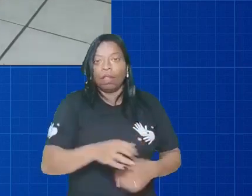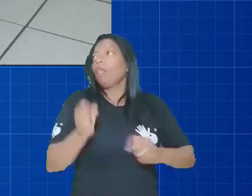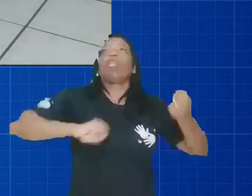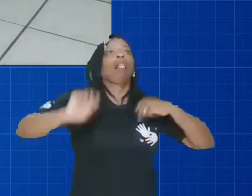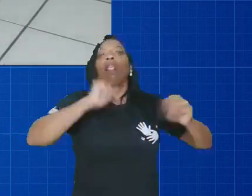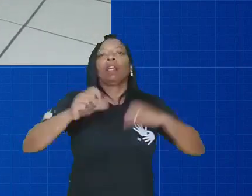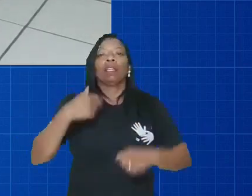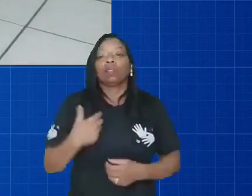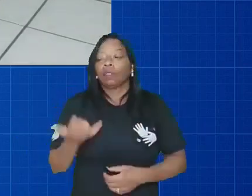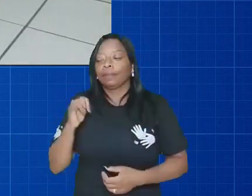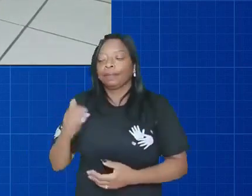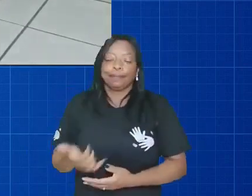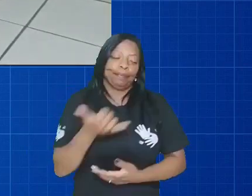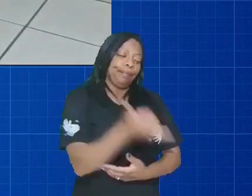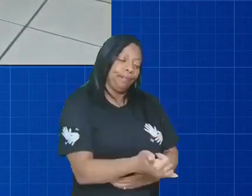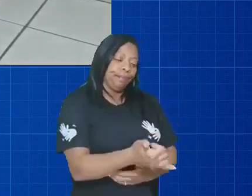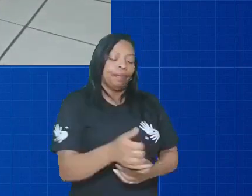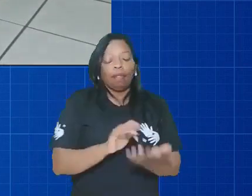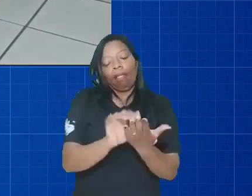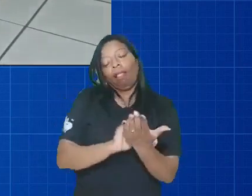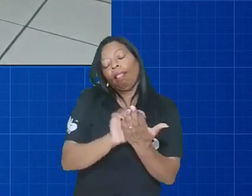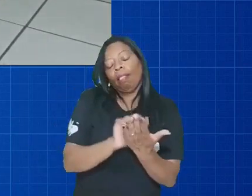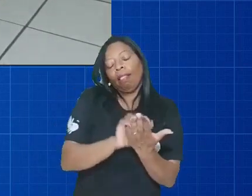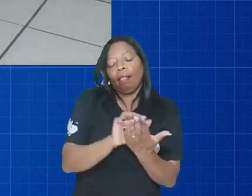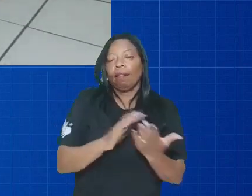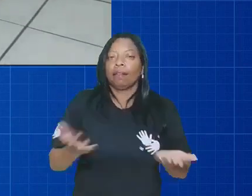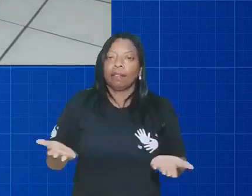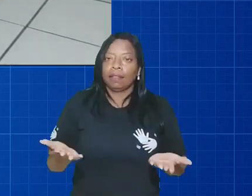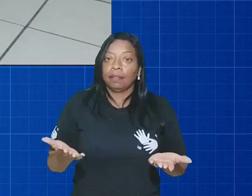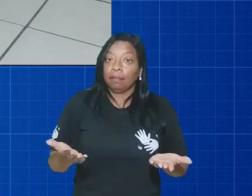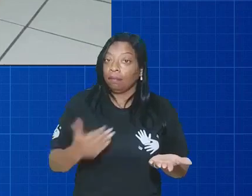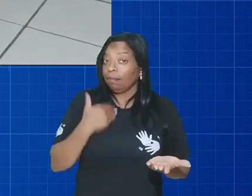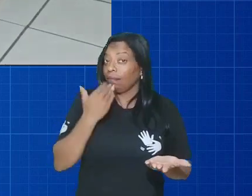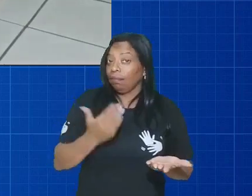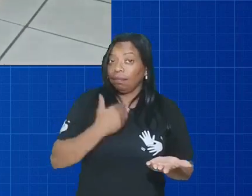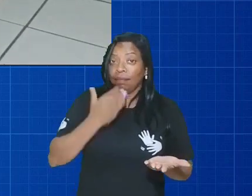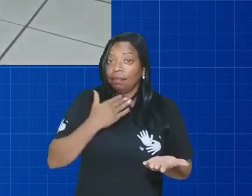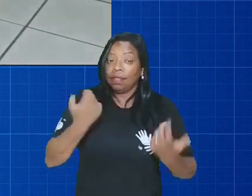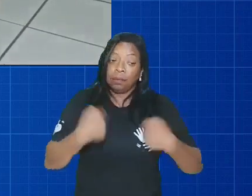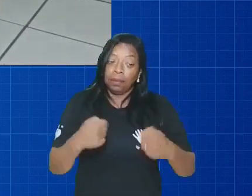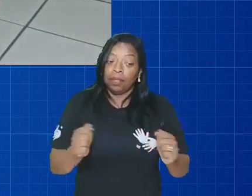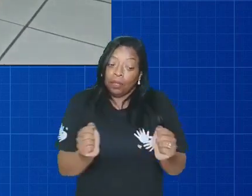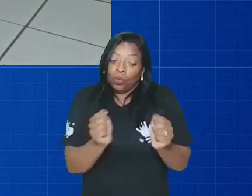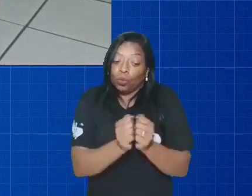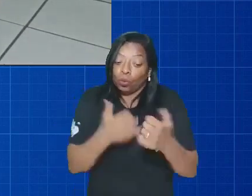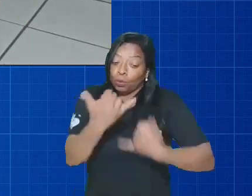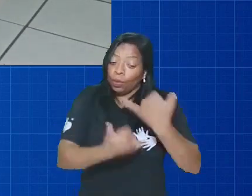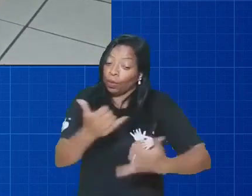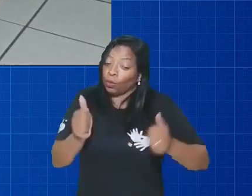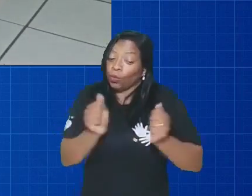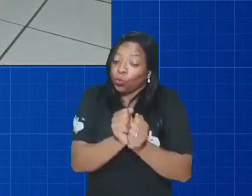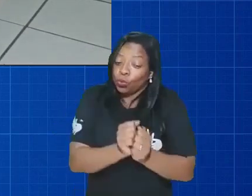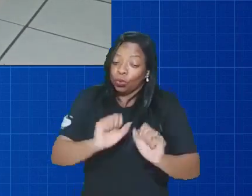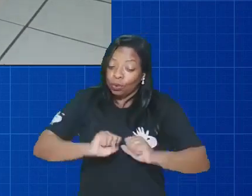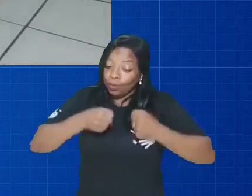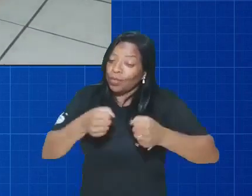do interagir, do brincar junto, né? É bem importante nesse cenário todo, né? Então, eu agradeço, viu, Priscila,